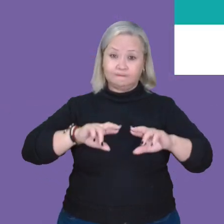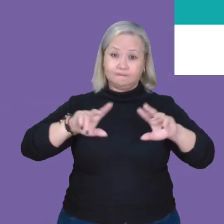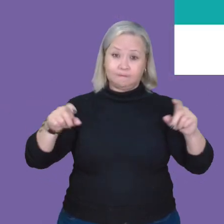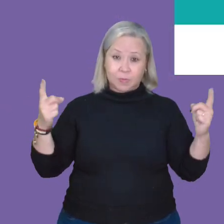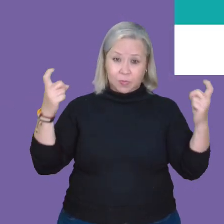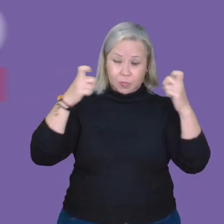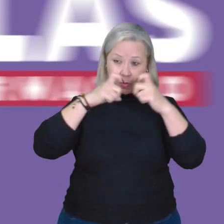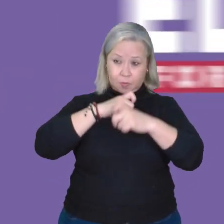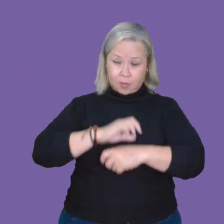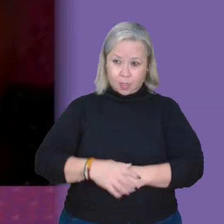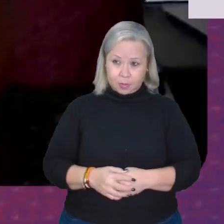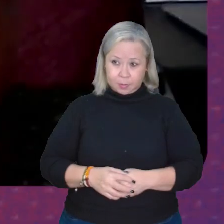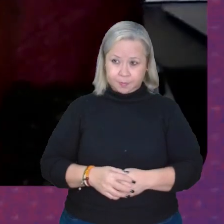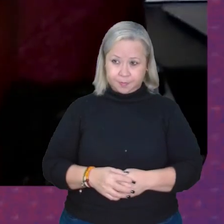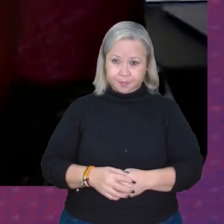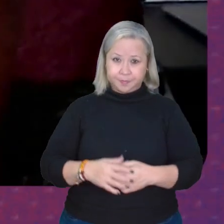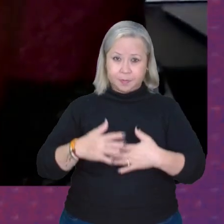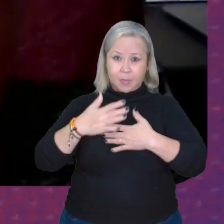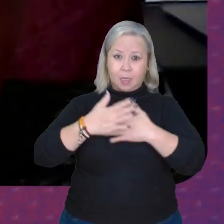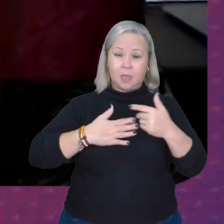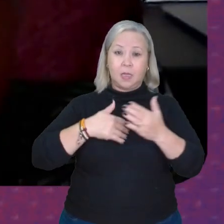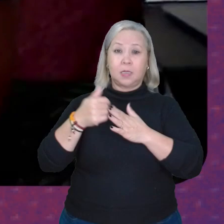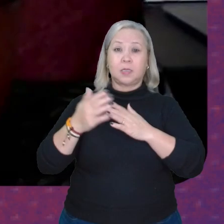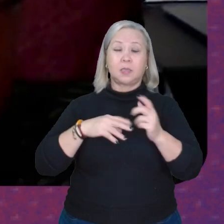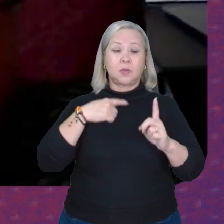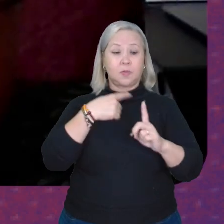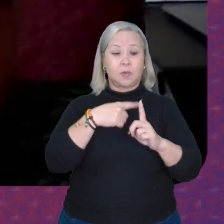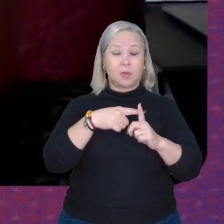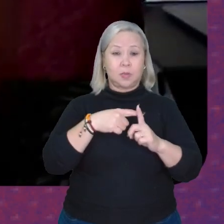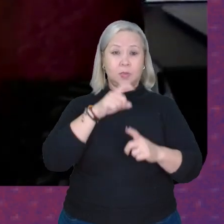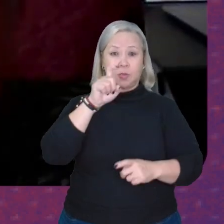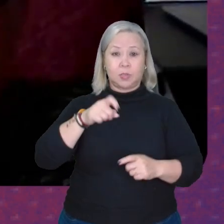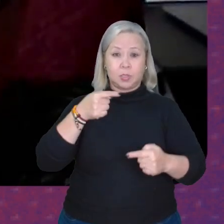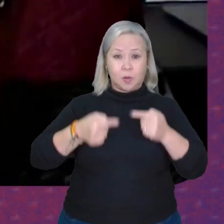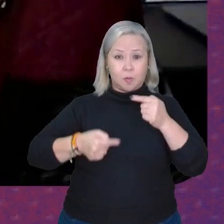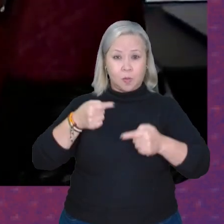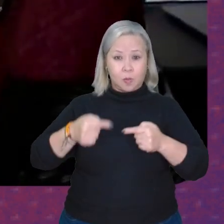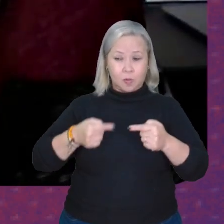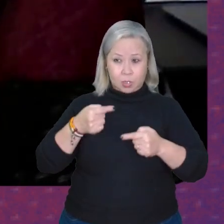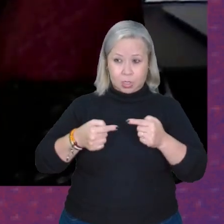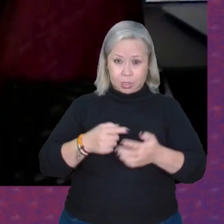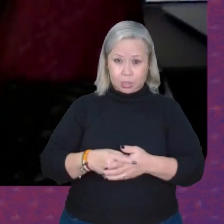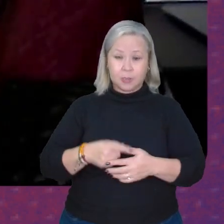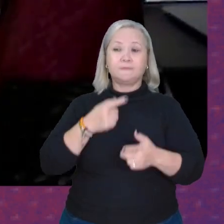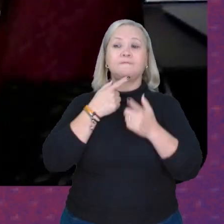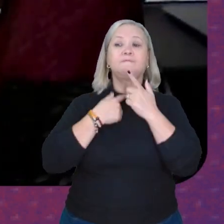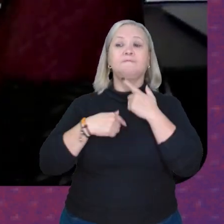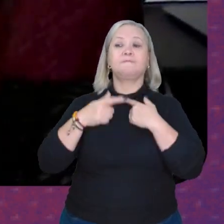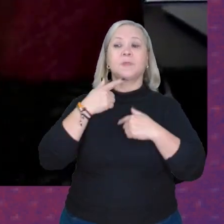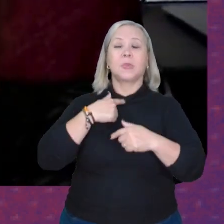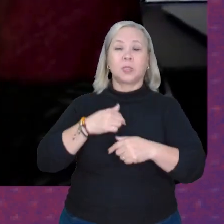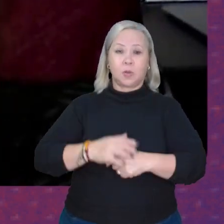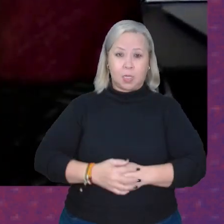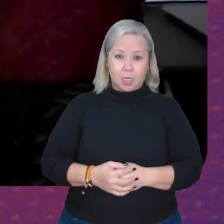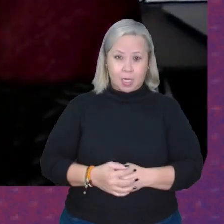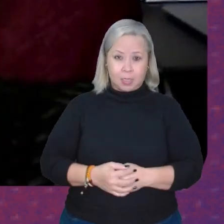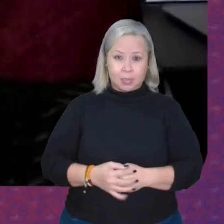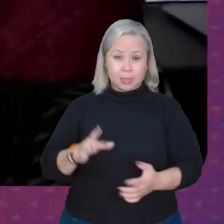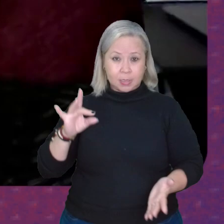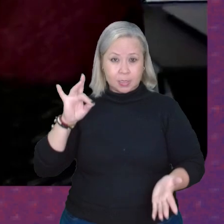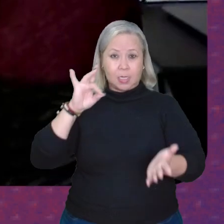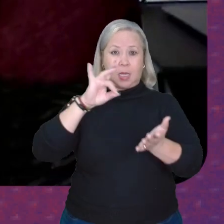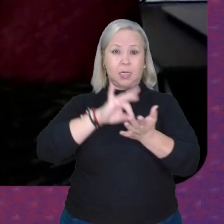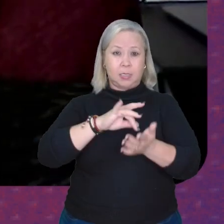ações afirmativas, elas são políticas intencionais realizadas